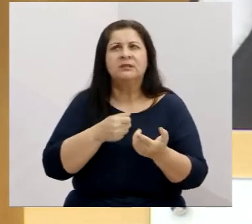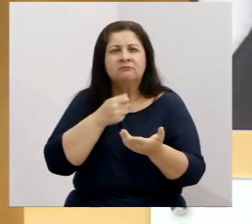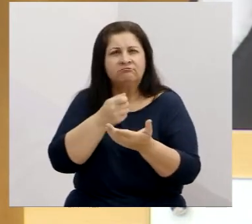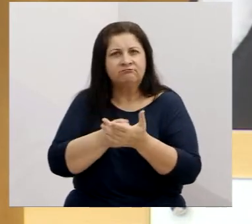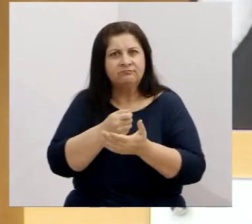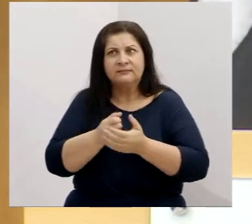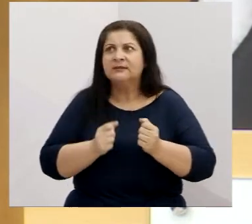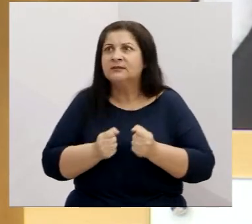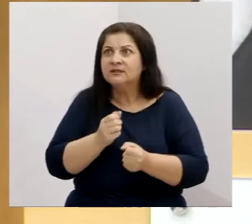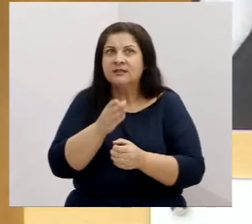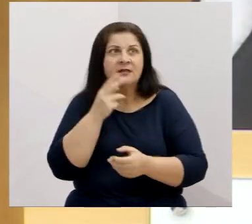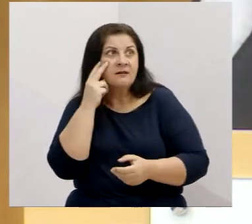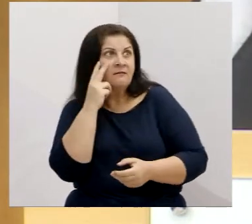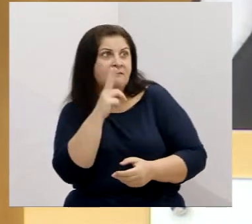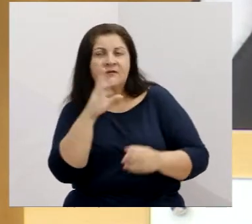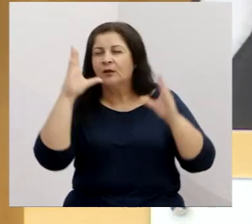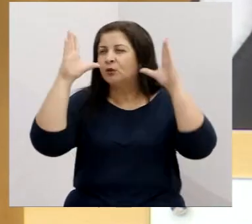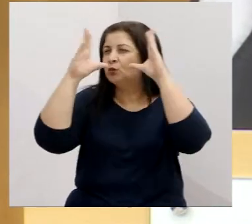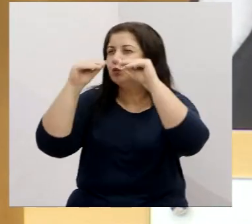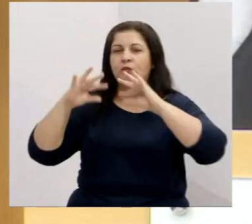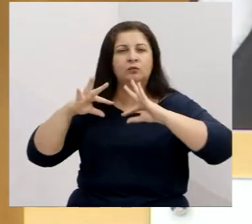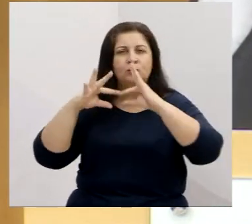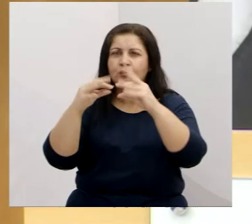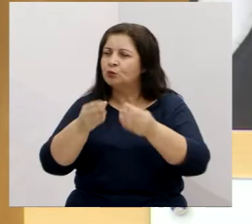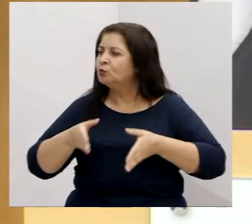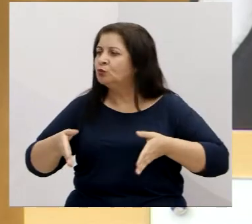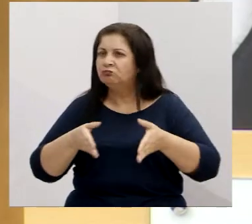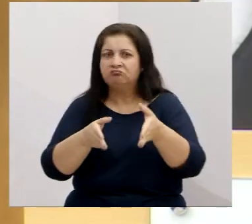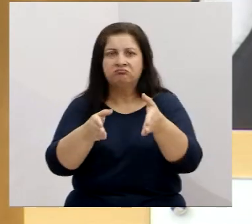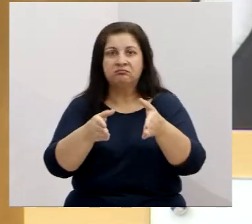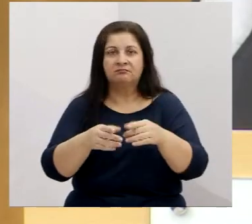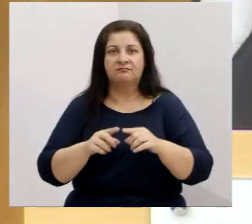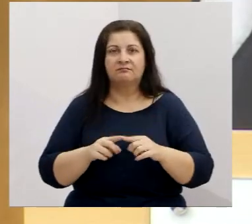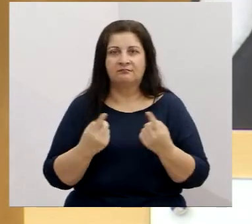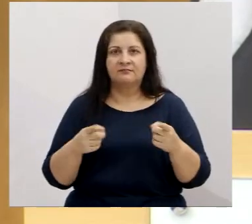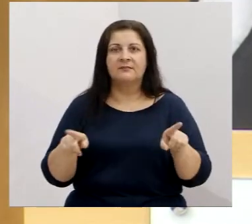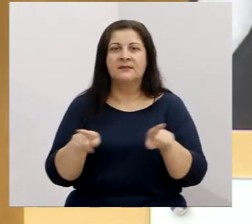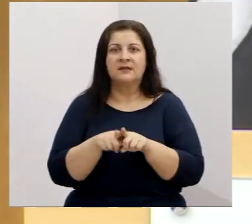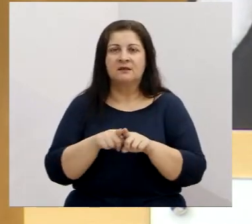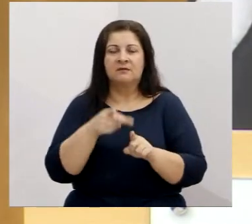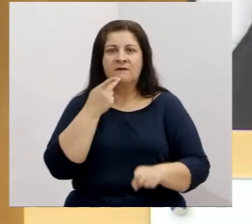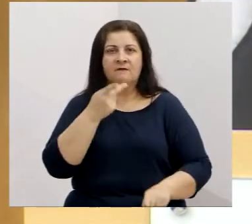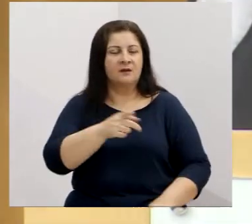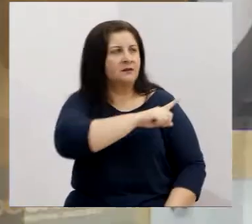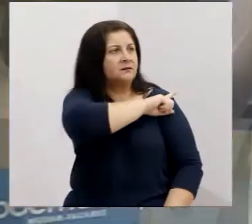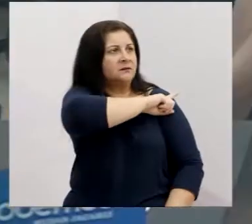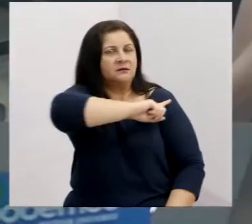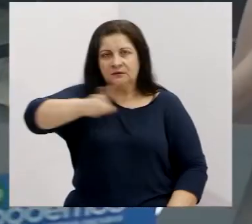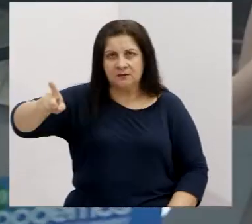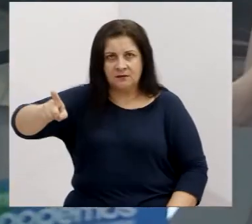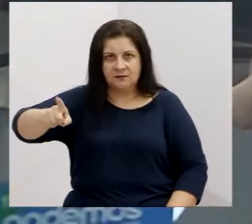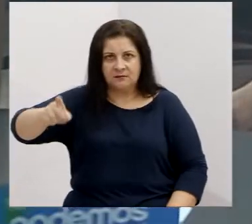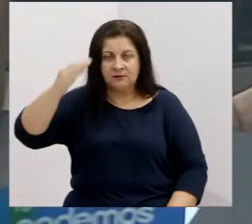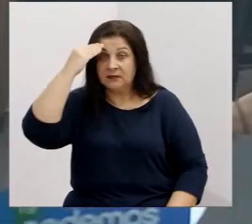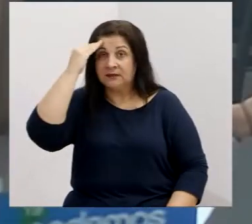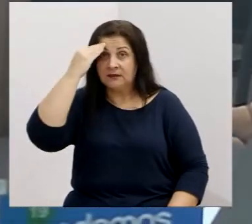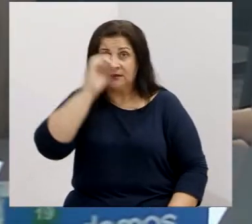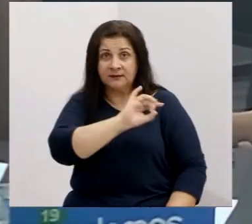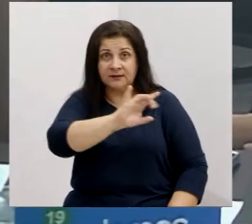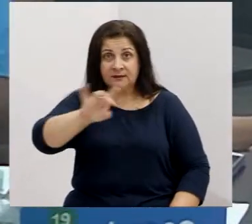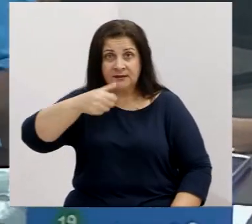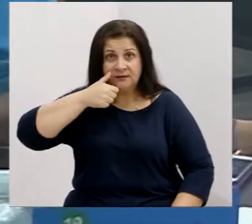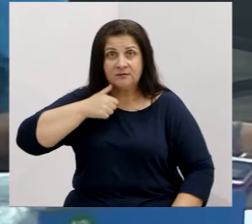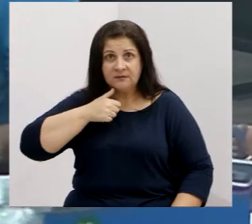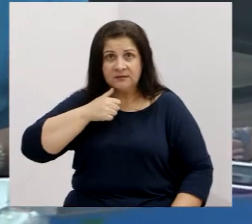explorar a noite as ruas as curvas mas é também ao mesmo tempo dizer não é isso e saber que só cada